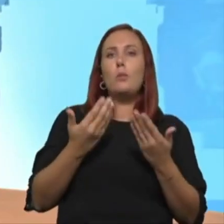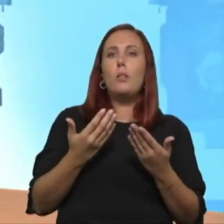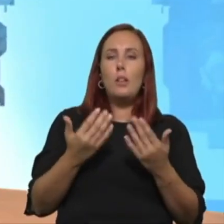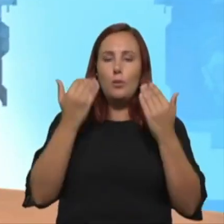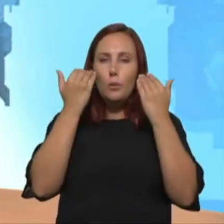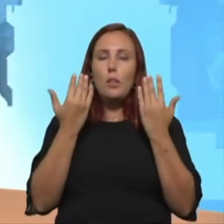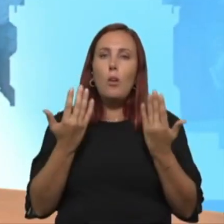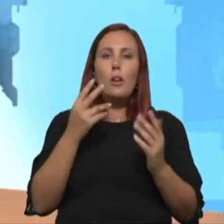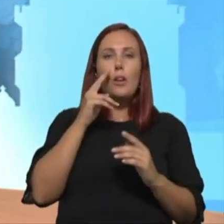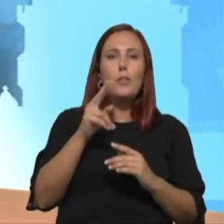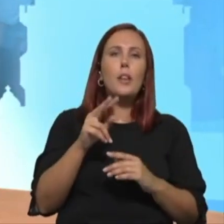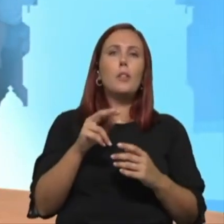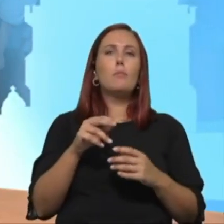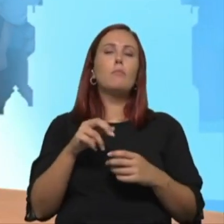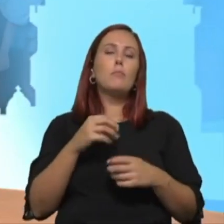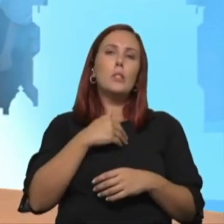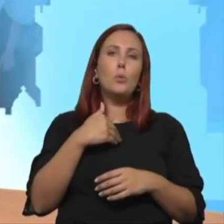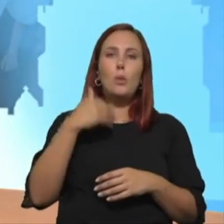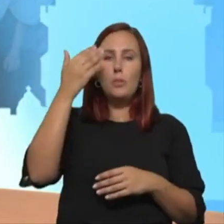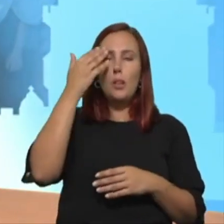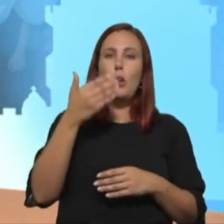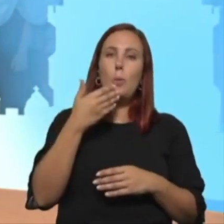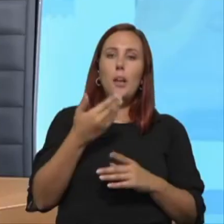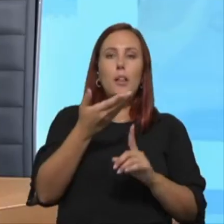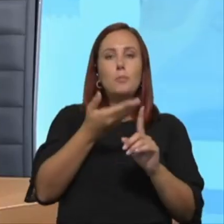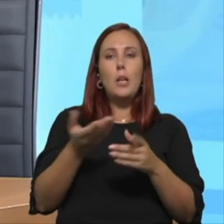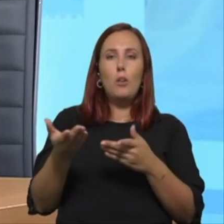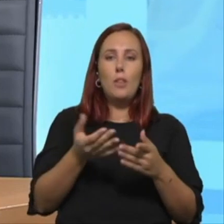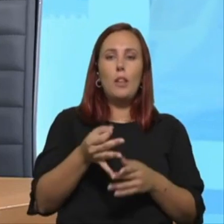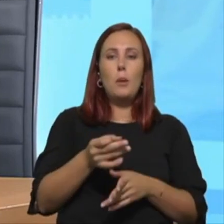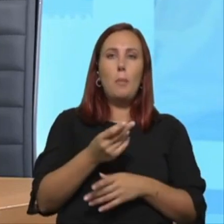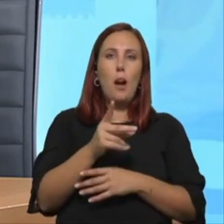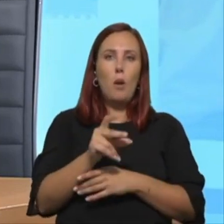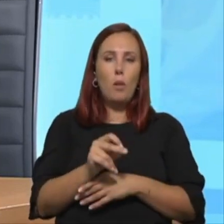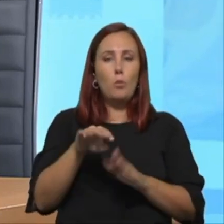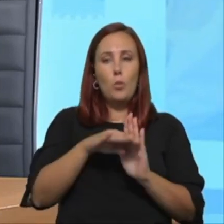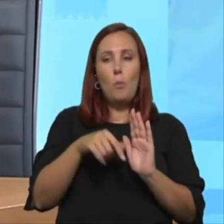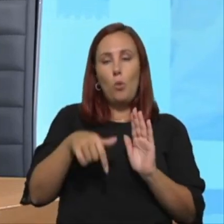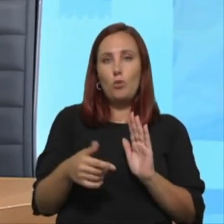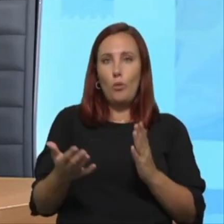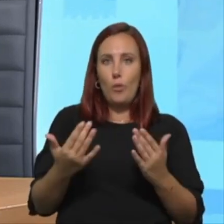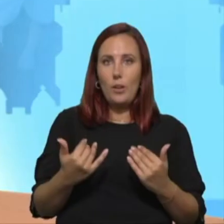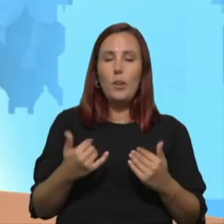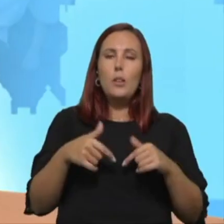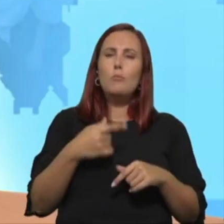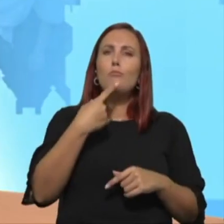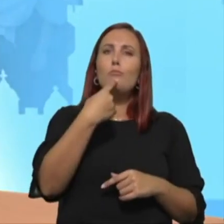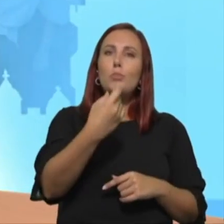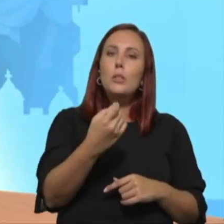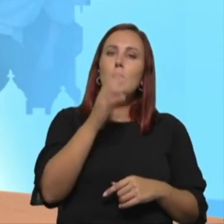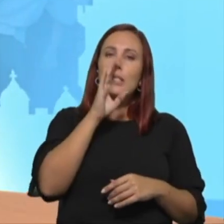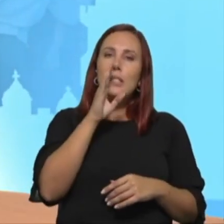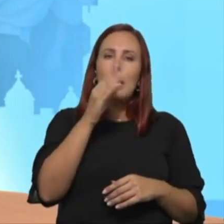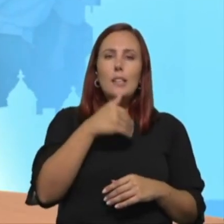Olhamos agora para a saúde mental e agradeço a Paula Vilariça estar na nossa companhia neste programa Eclésia. Perguntava-lhe ainda se a